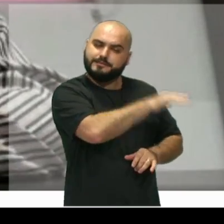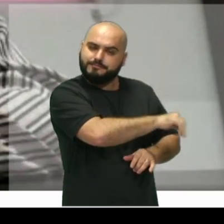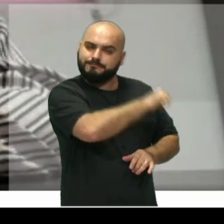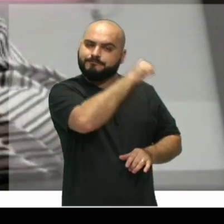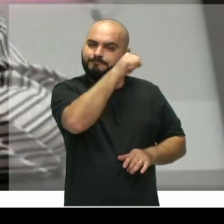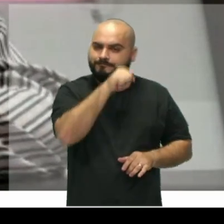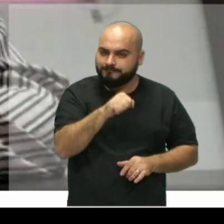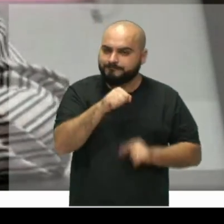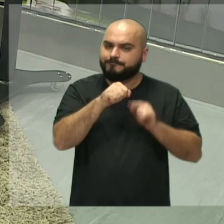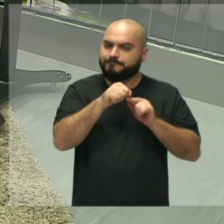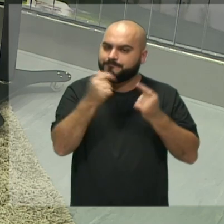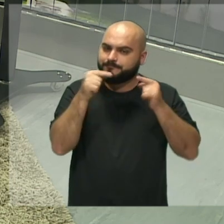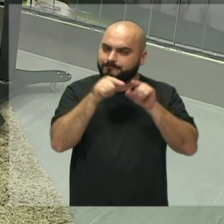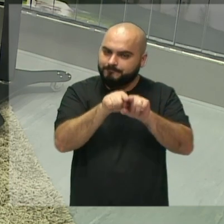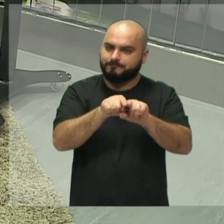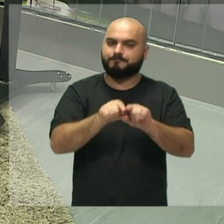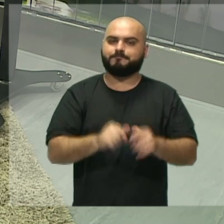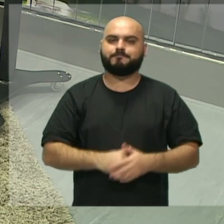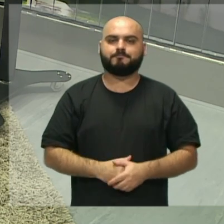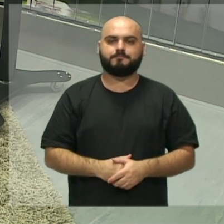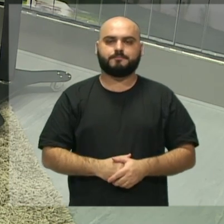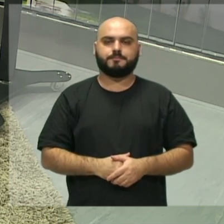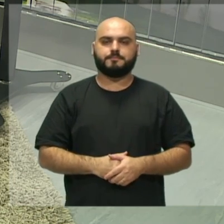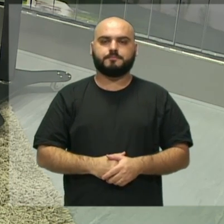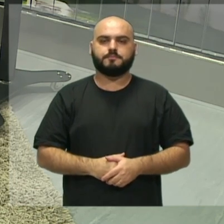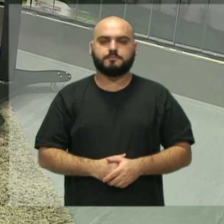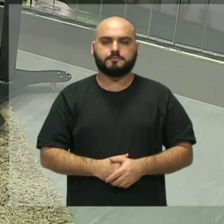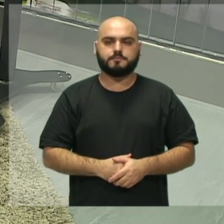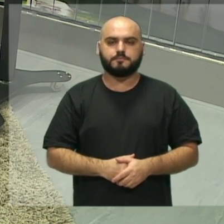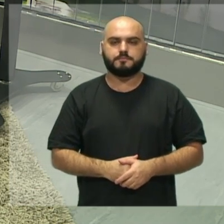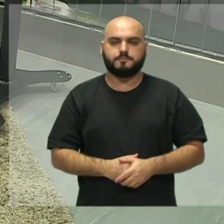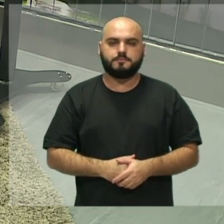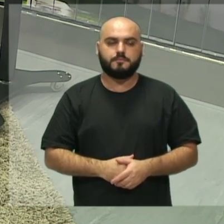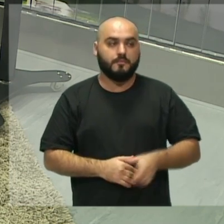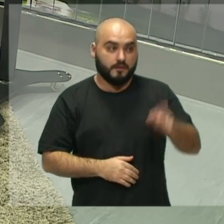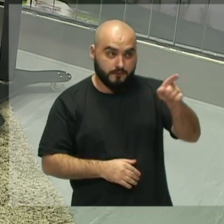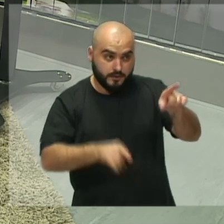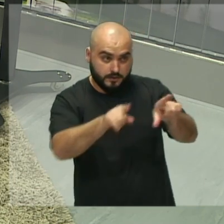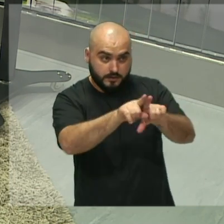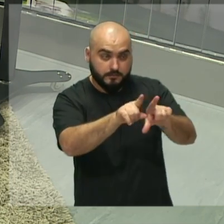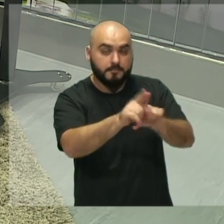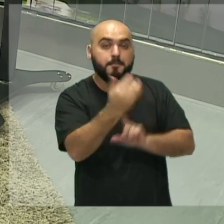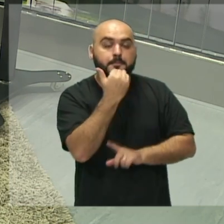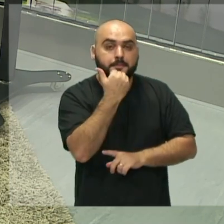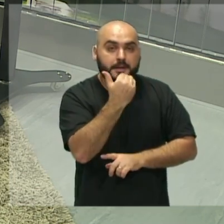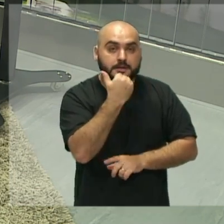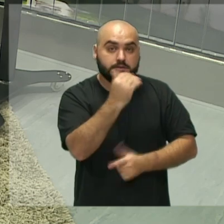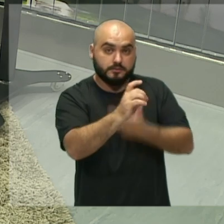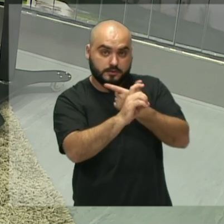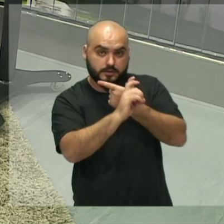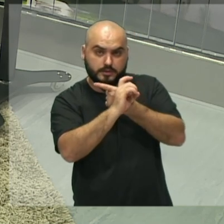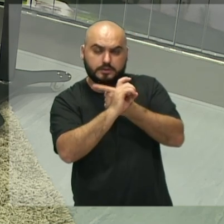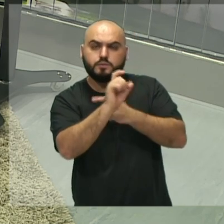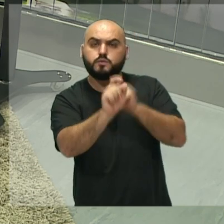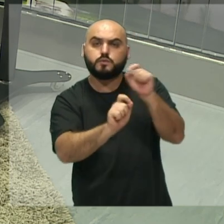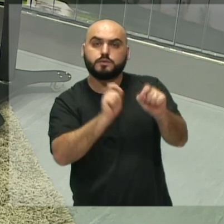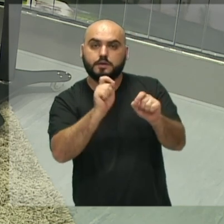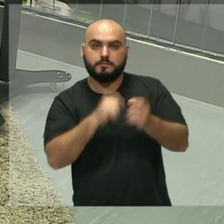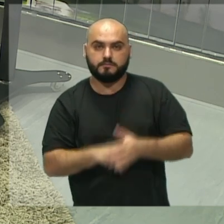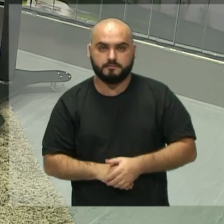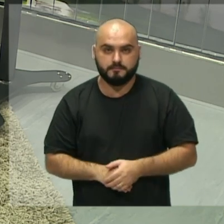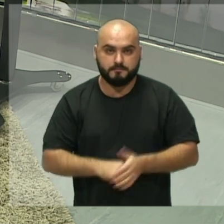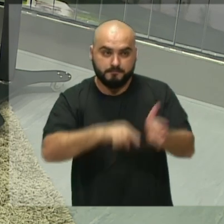também. Vereador, o senhor também fez um pedido ao Poder Executivo para que as consultas públicas